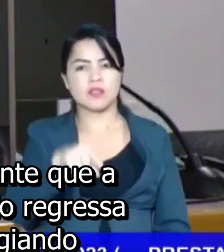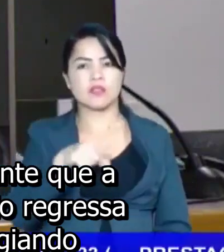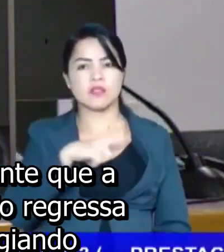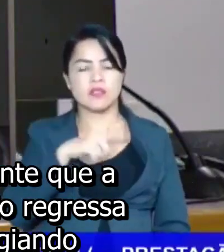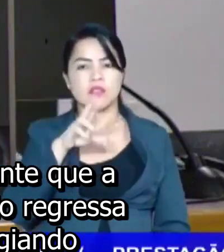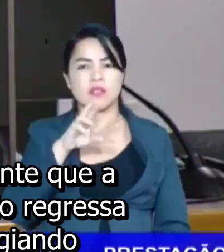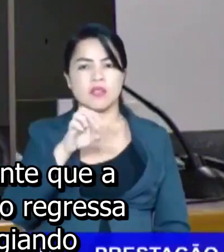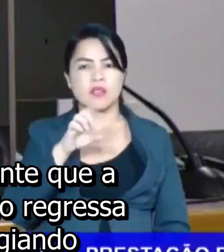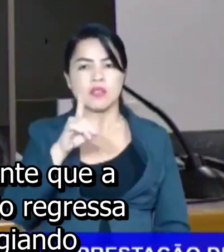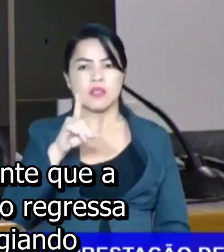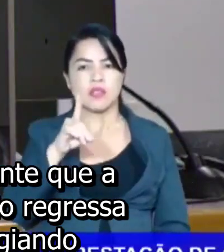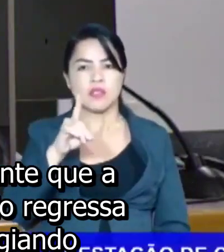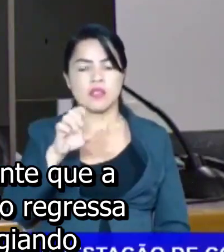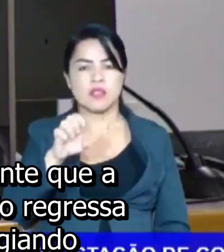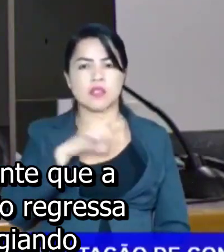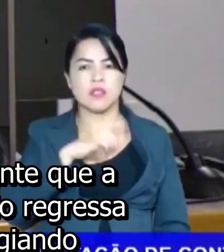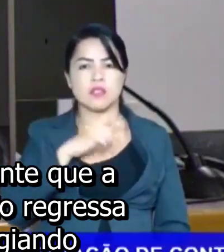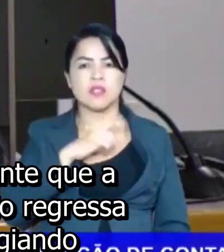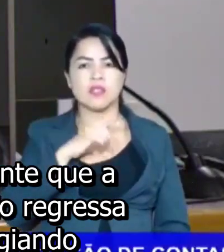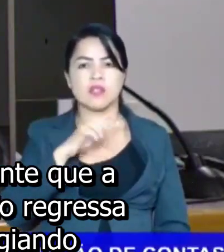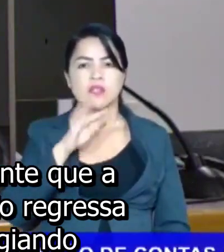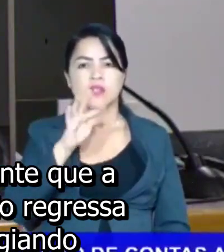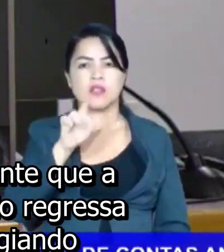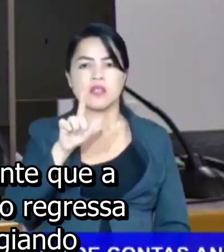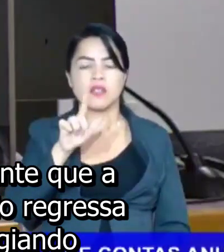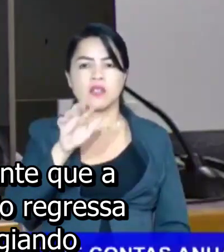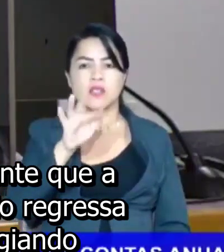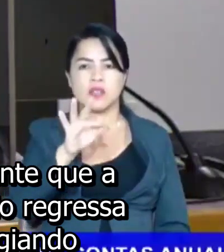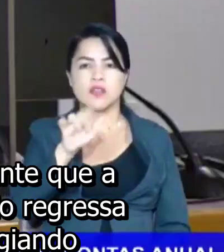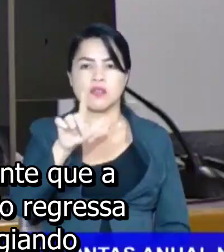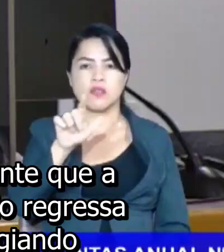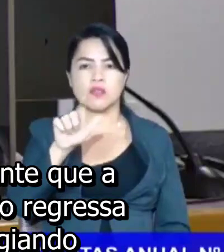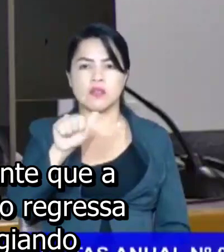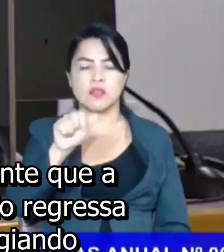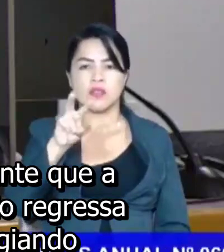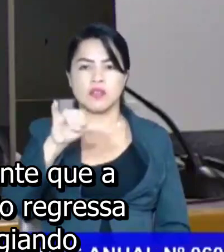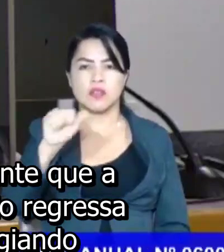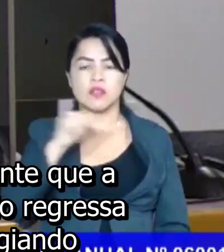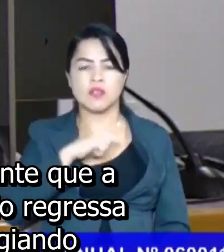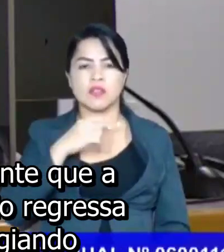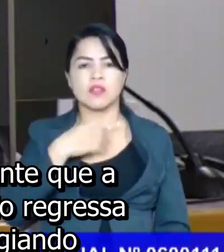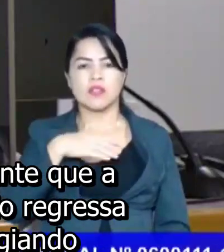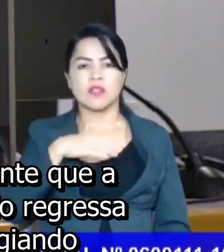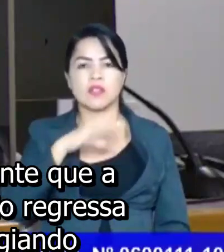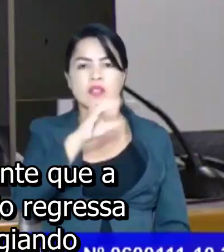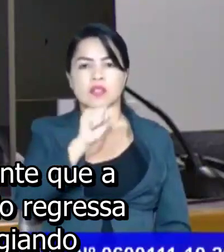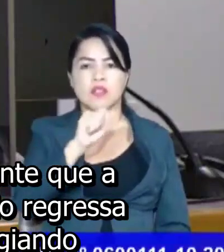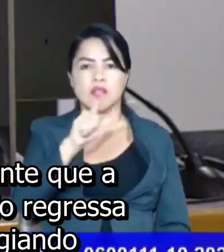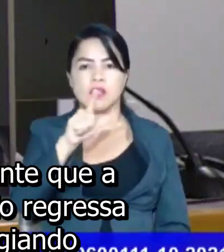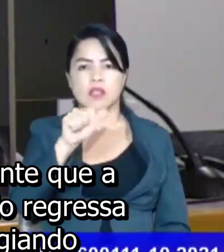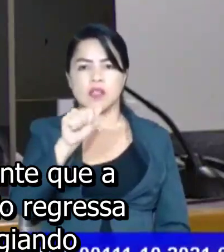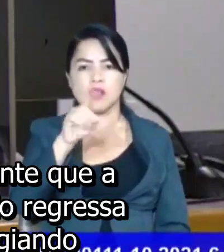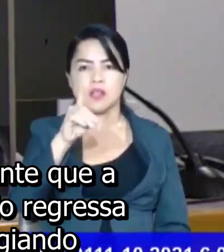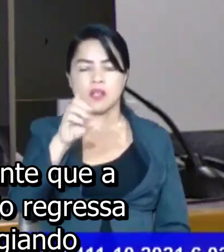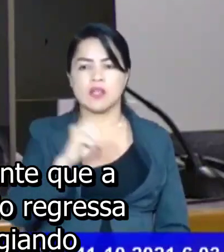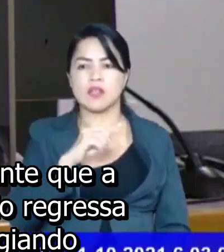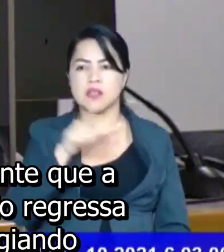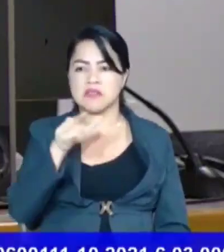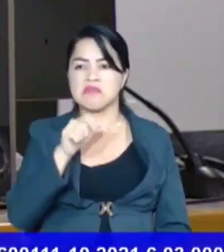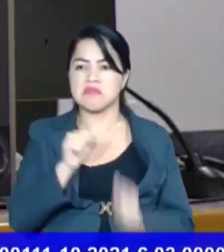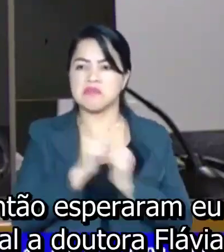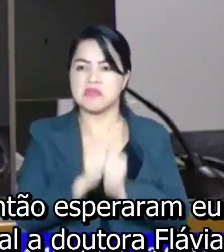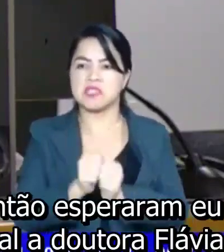uma das advogadas é Flávia Calado, é egressa da Unifap, esteve lá com vocês aí, né,